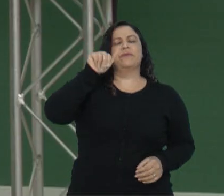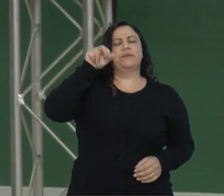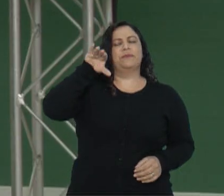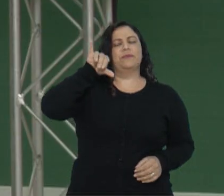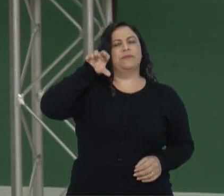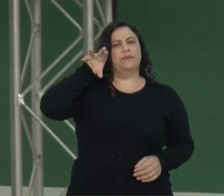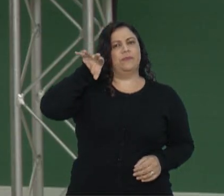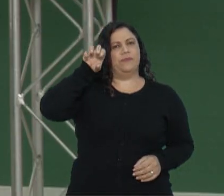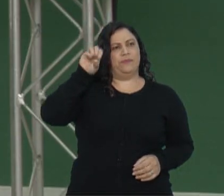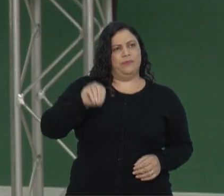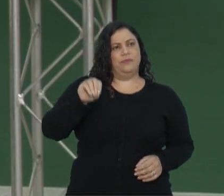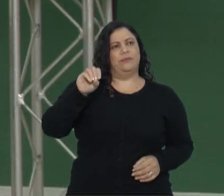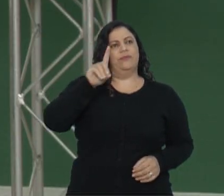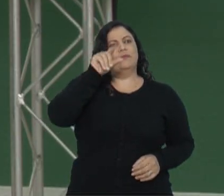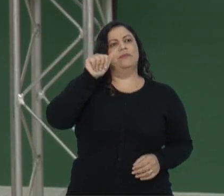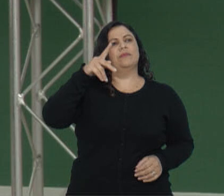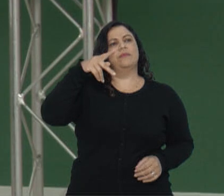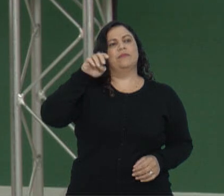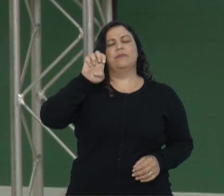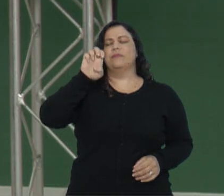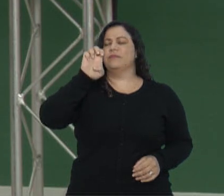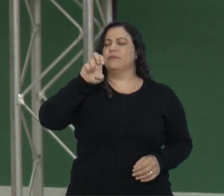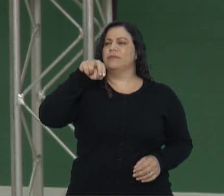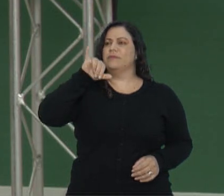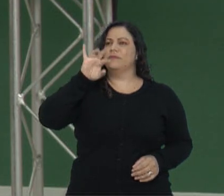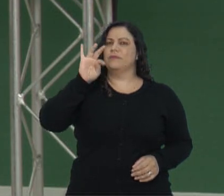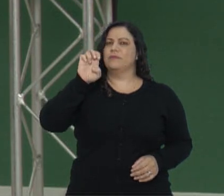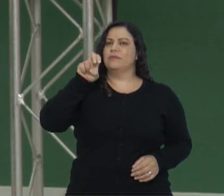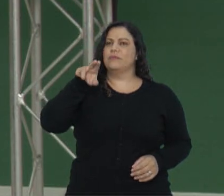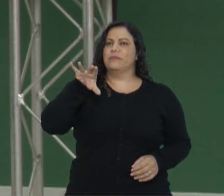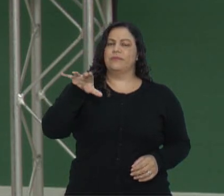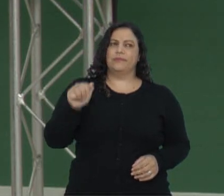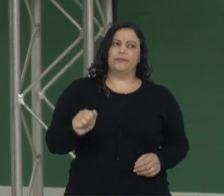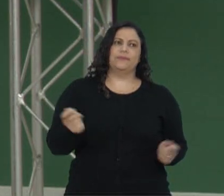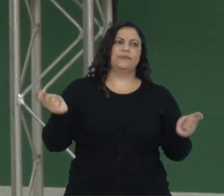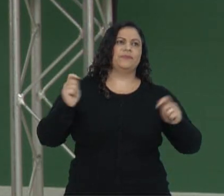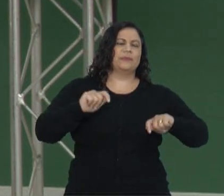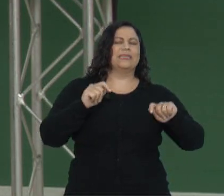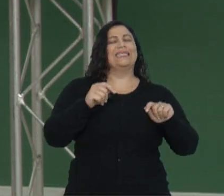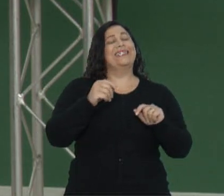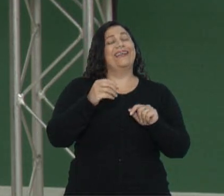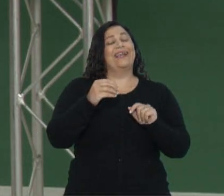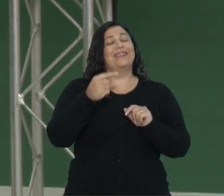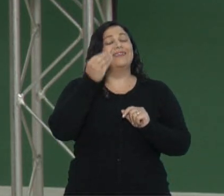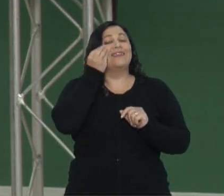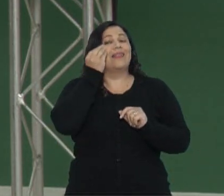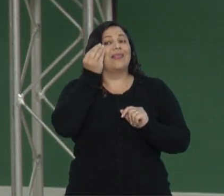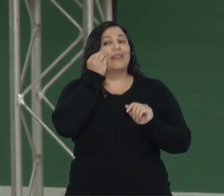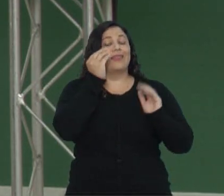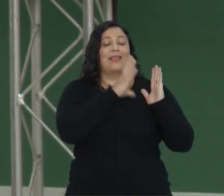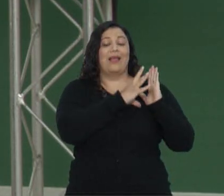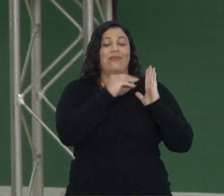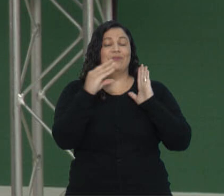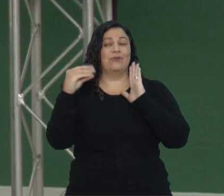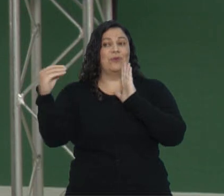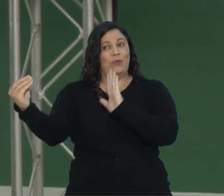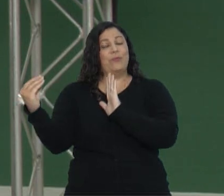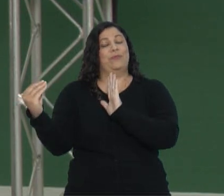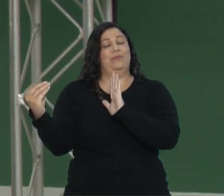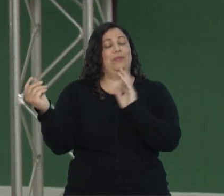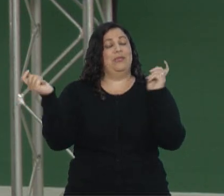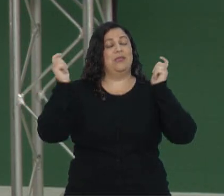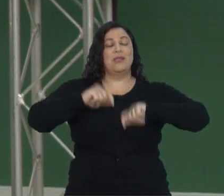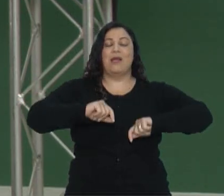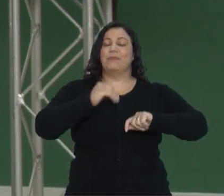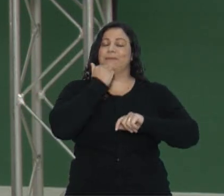mas não eram talhas, né, bem construídas. Olha aqui, ó, as igrejas eram mais modestas, no meio de outras construções,